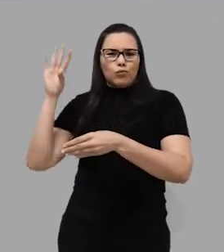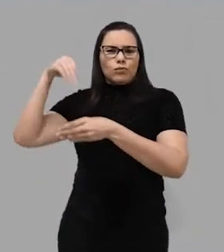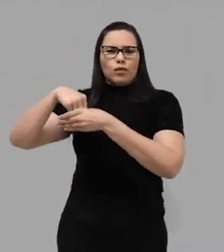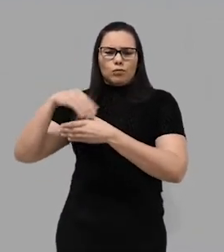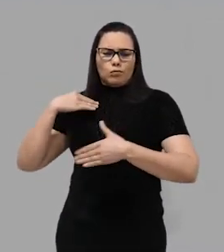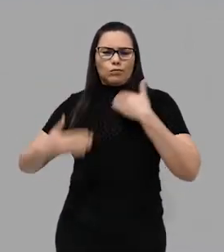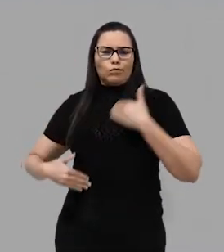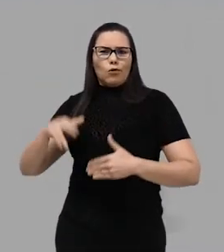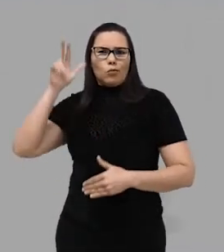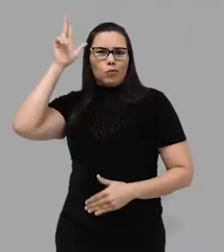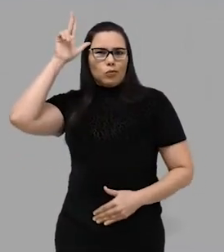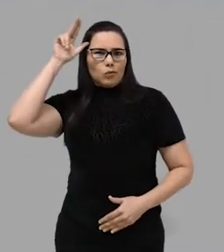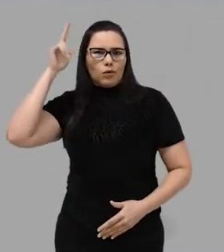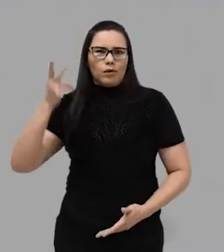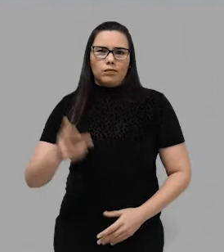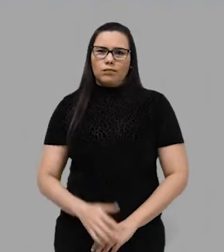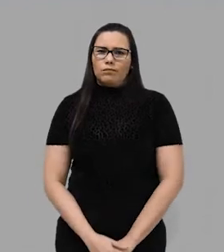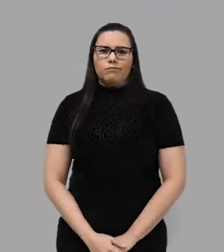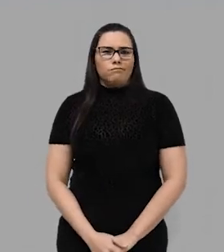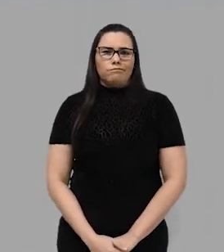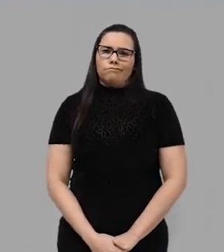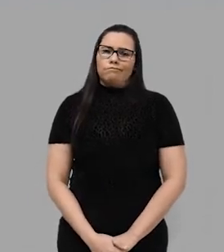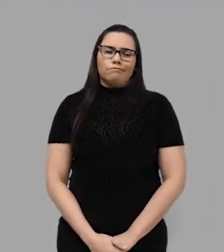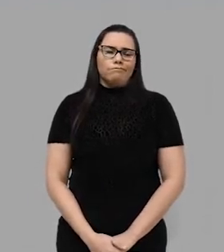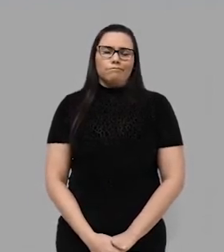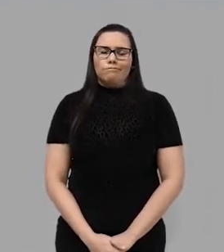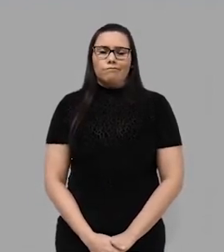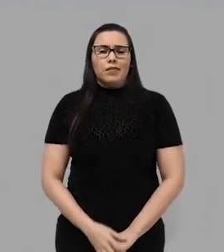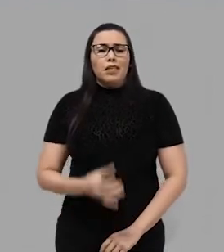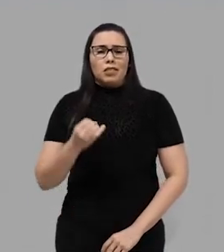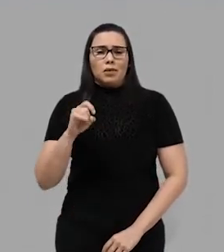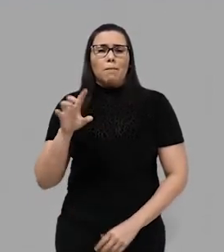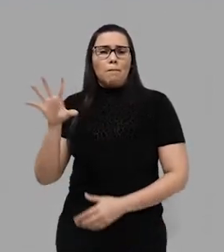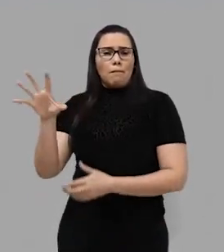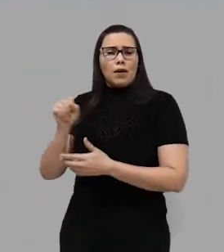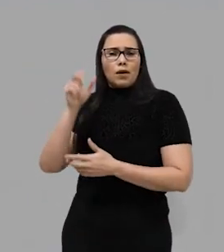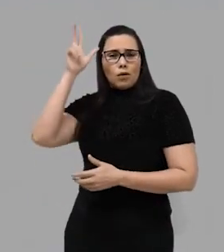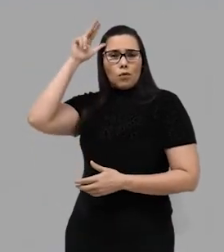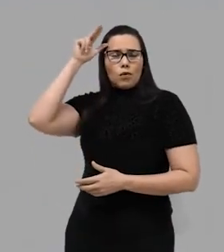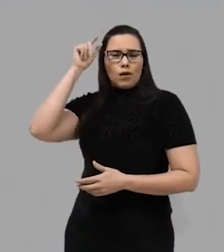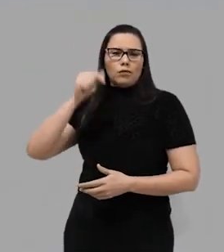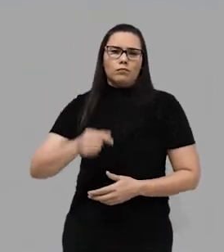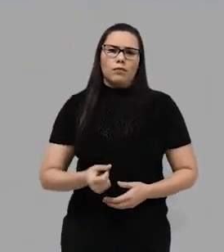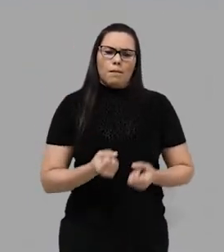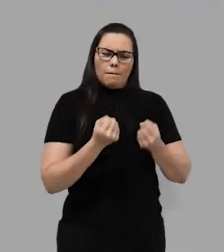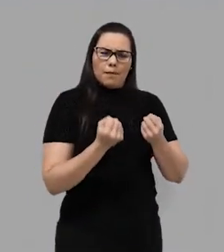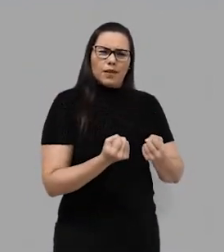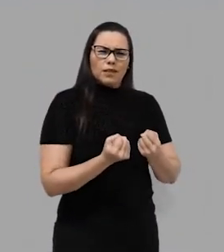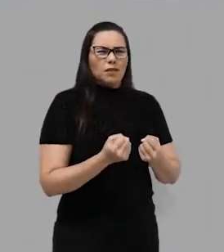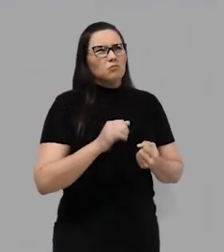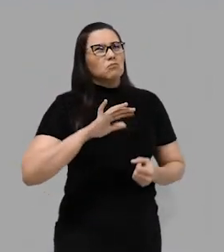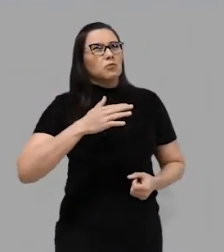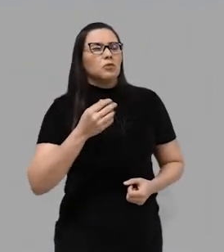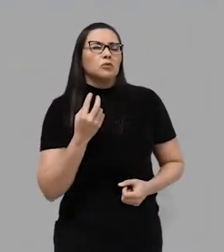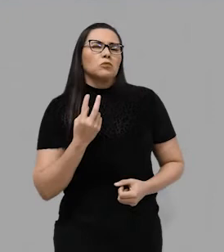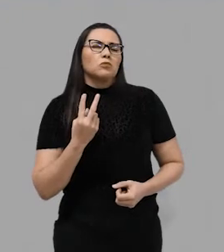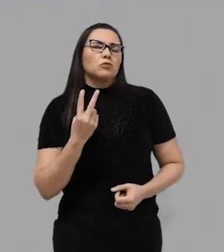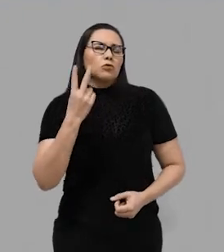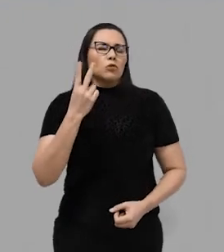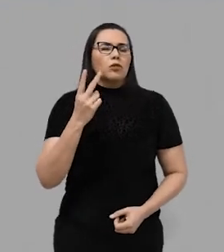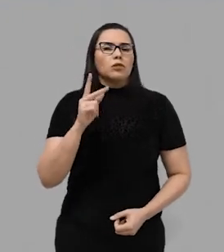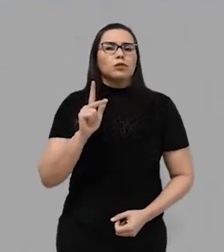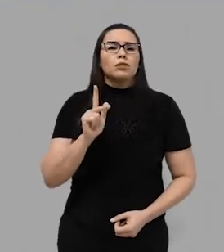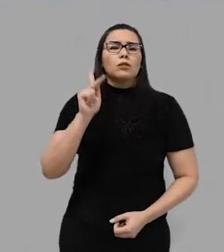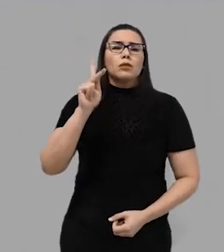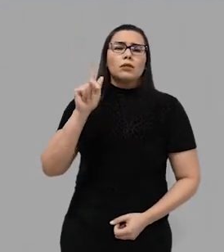a medir um coelho na sua idade adulta, no máximo que ele pode chegar a uns 2,5 kg, né? Mas ao longo da vida dele, ele consumiu